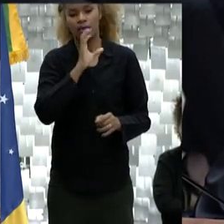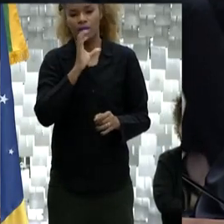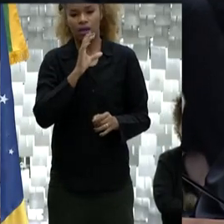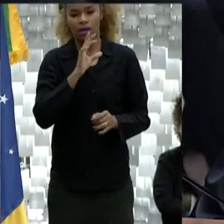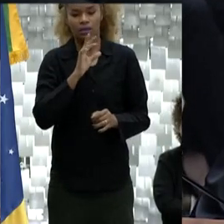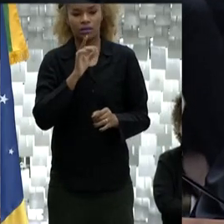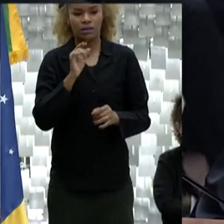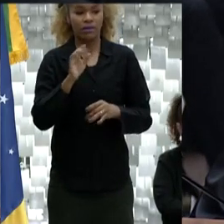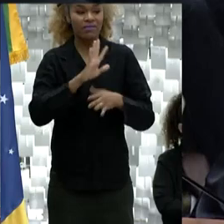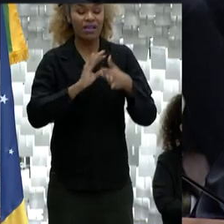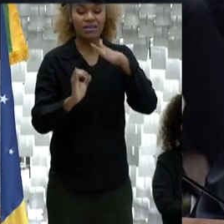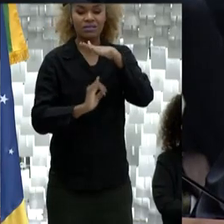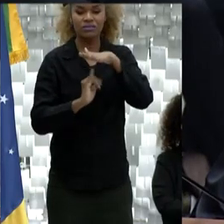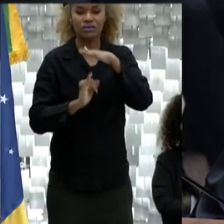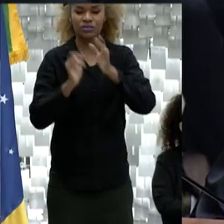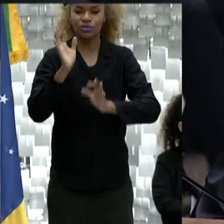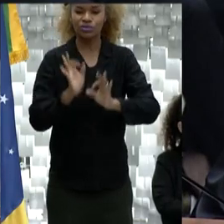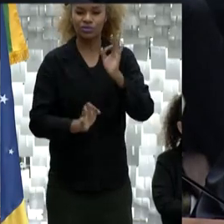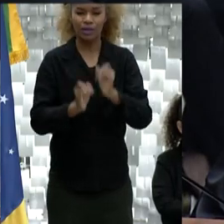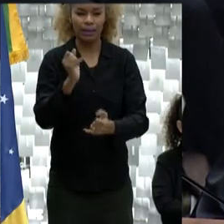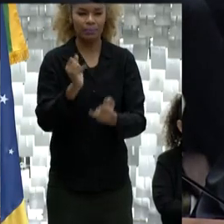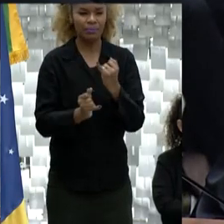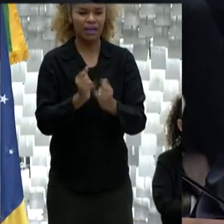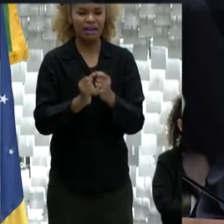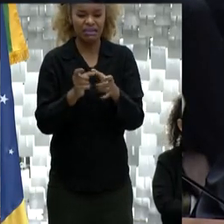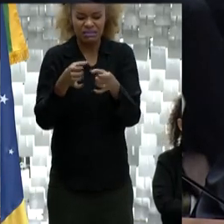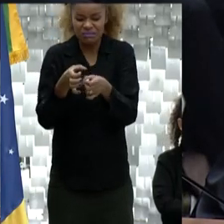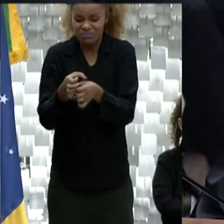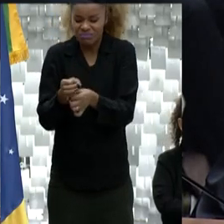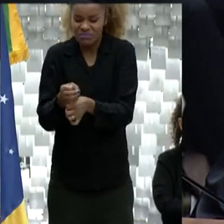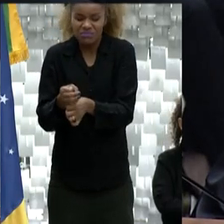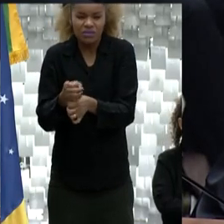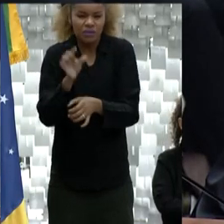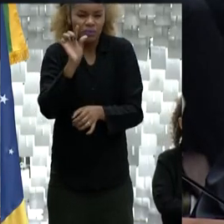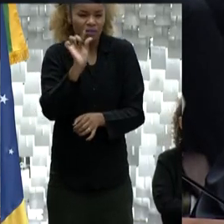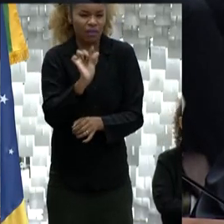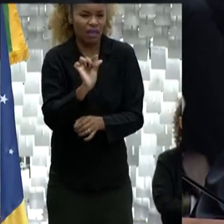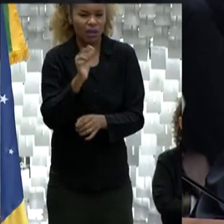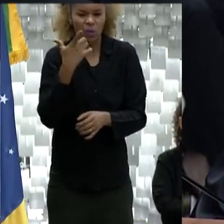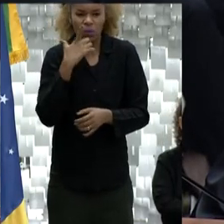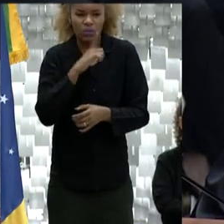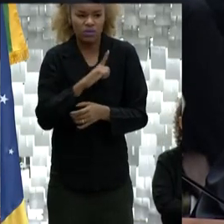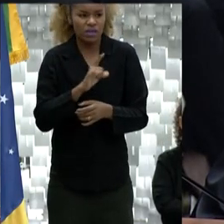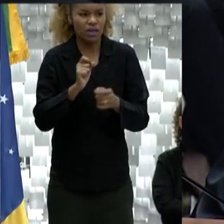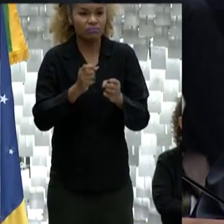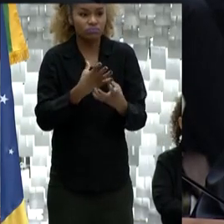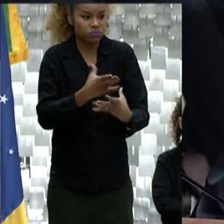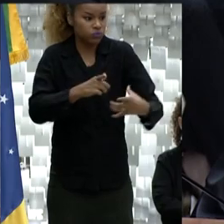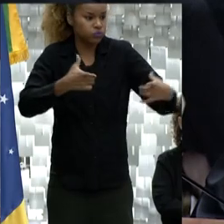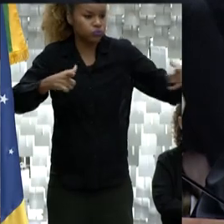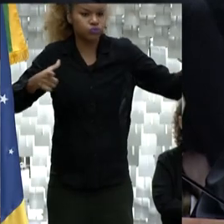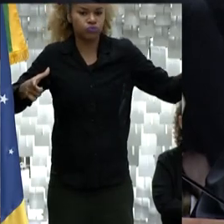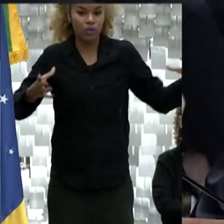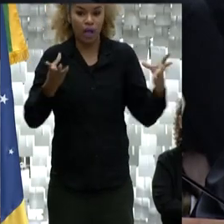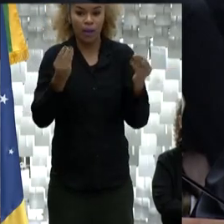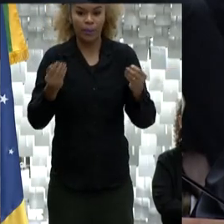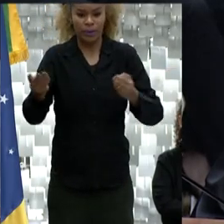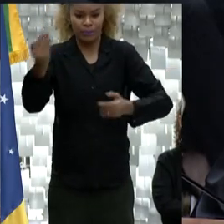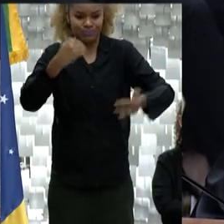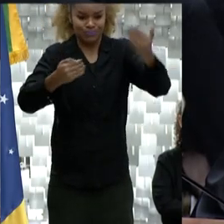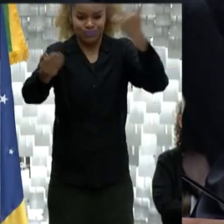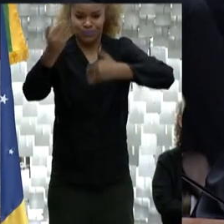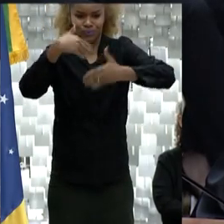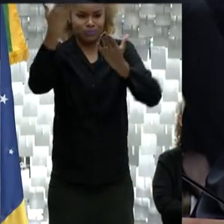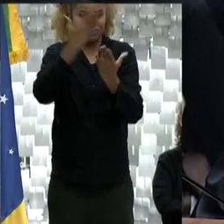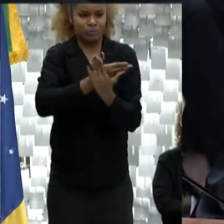as instituições judiciais parecem minúsculas para dar conta do volume de demandas que recebem todos